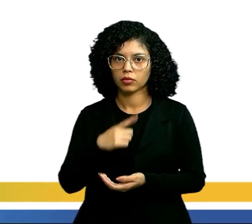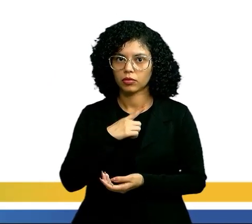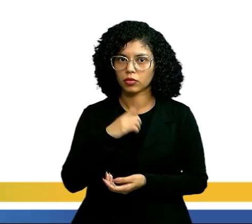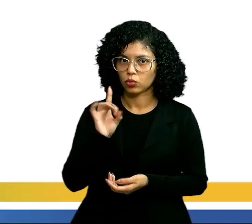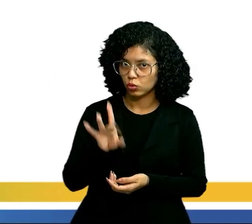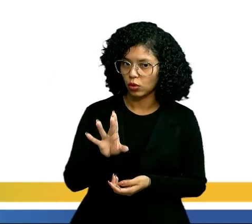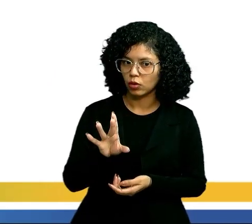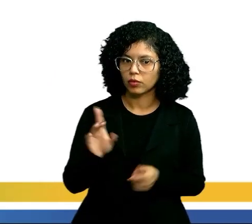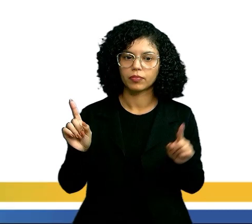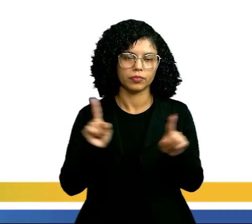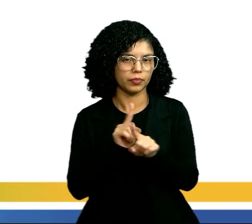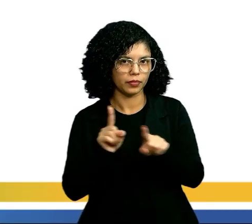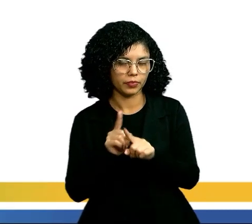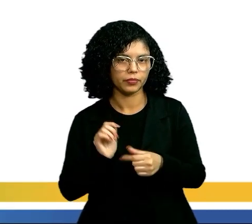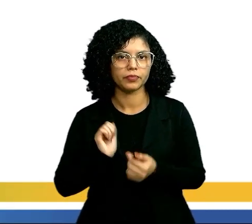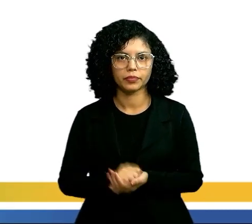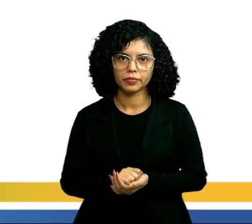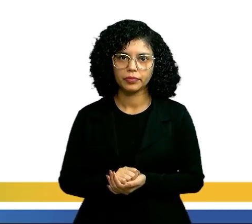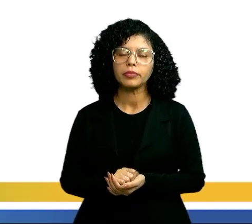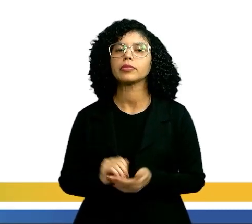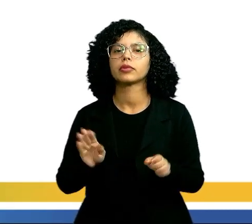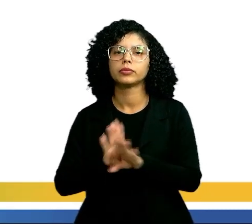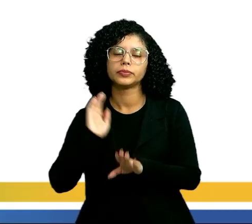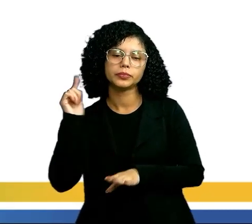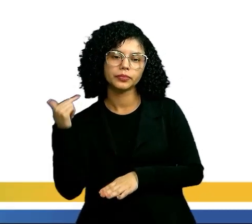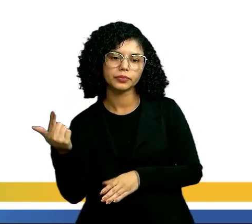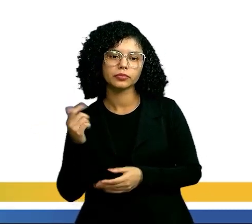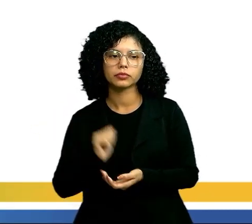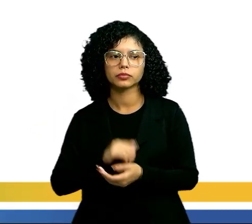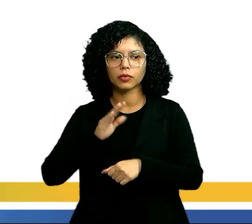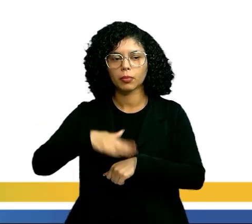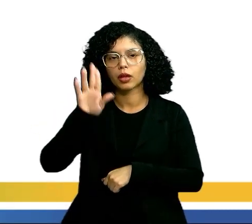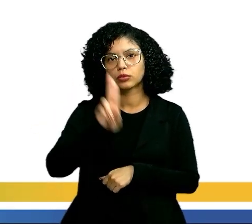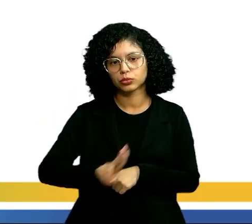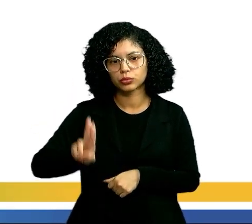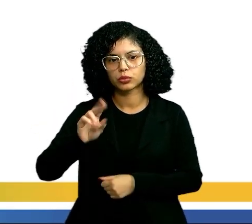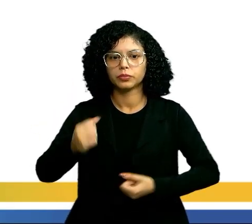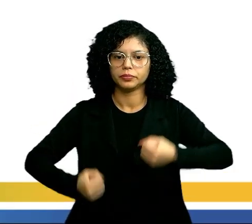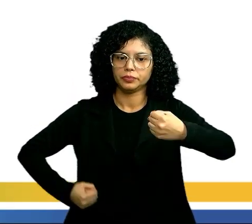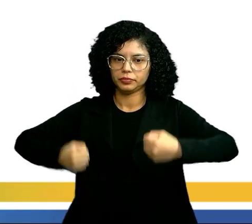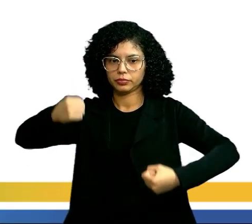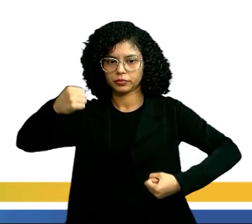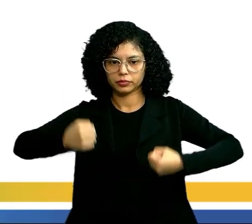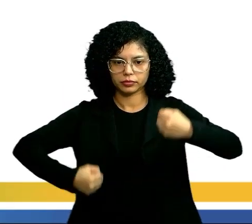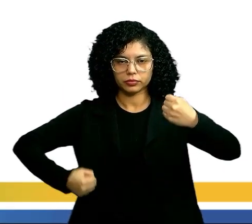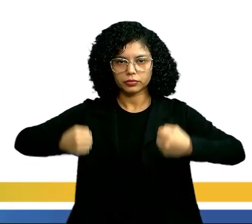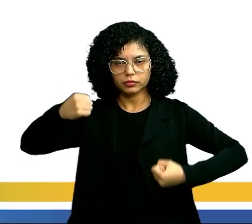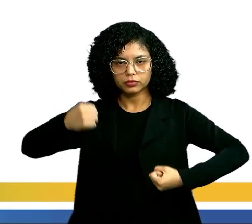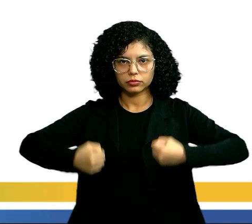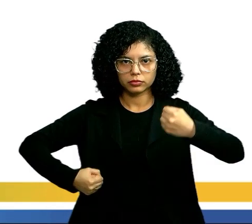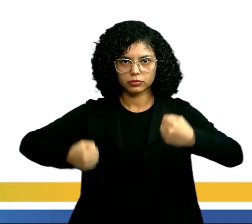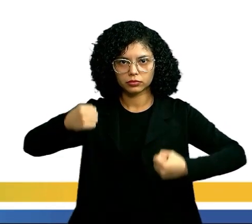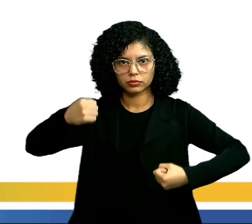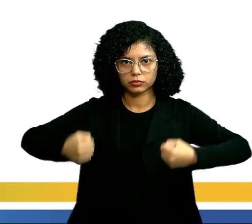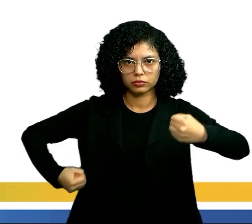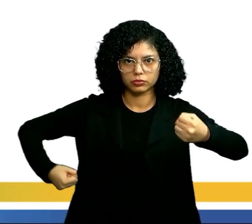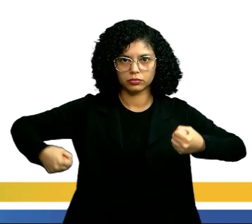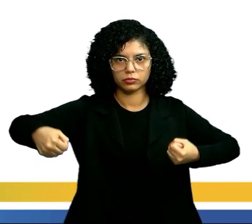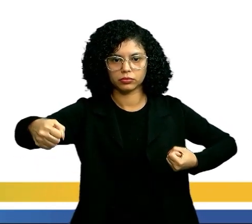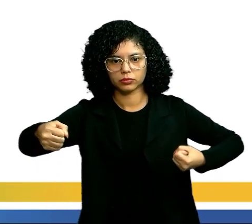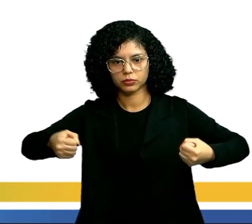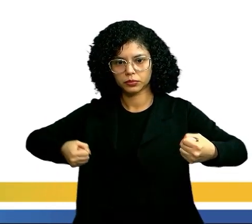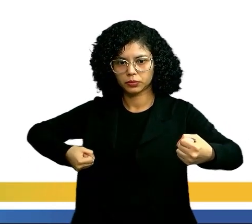temos transportes rodoviários? Não, nós temos outros, mas o transporte de maior evidência é o